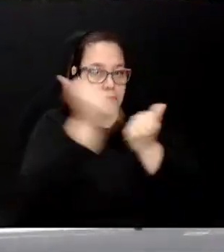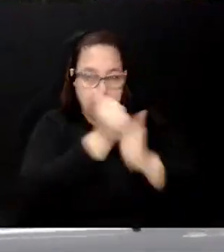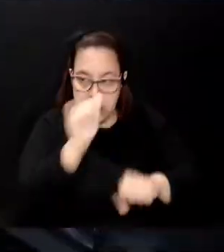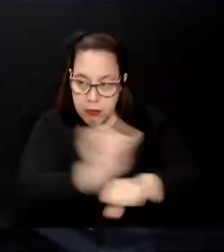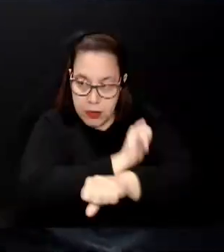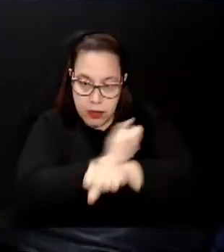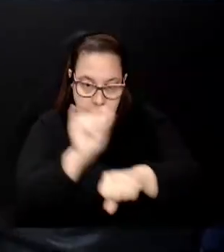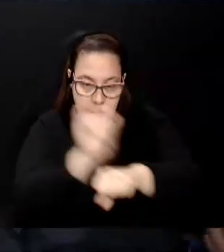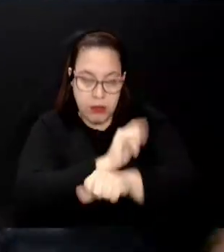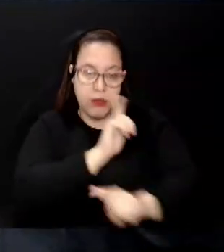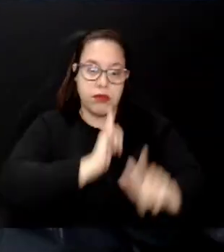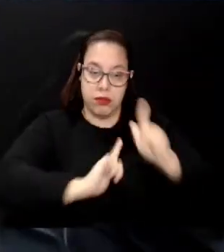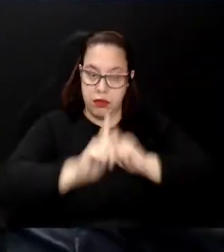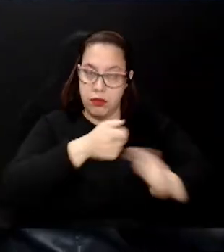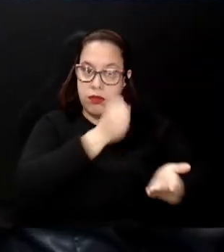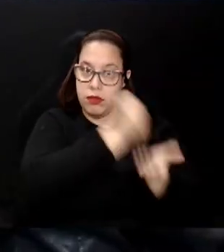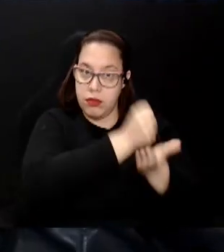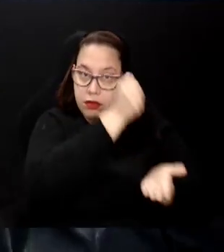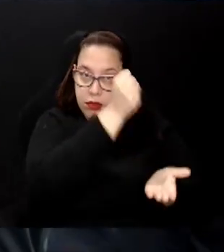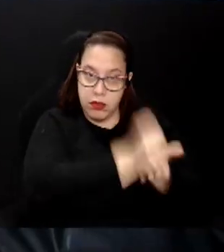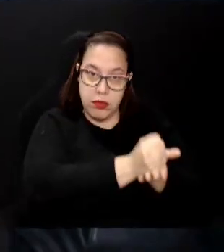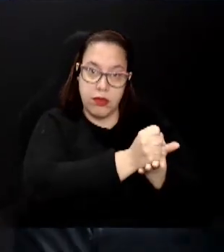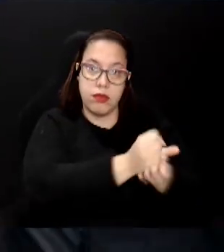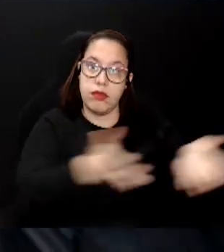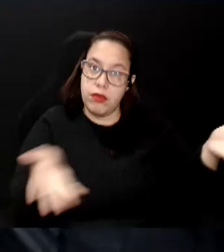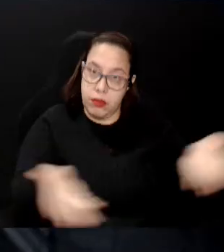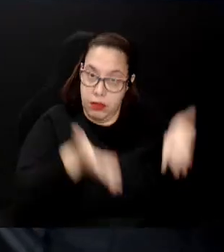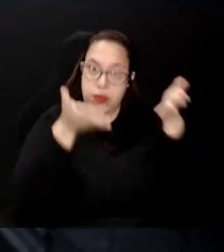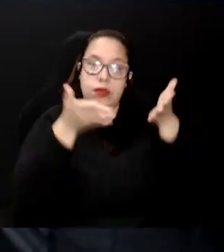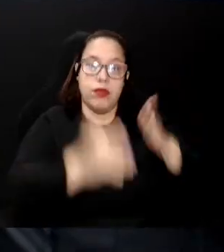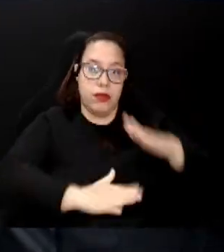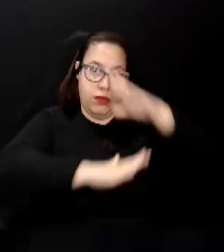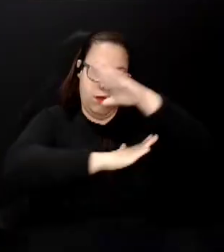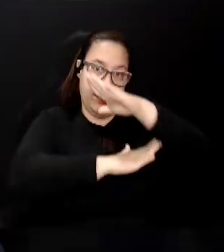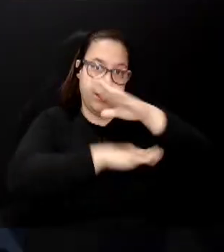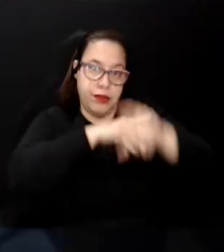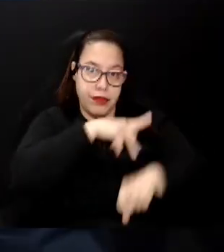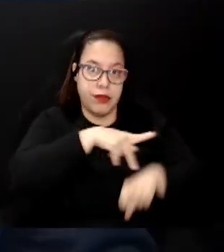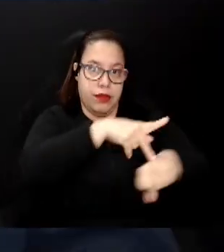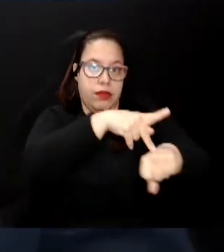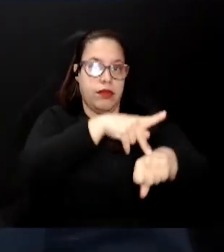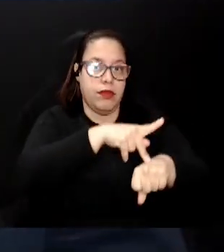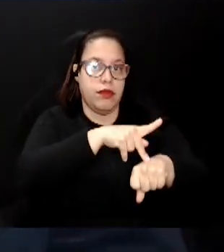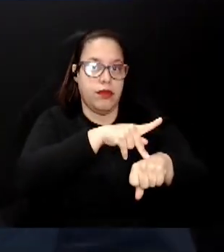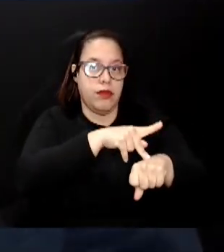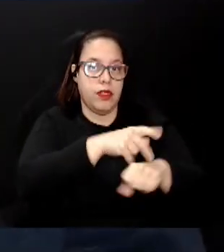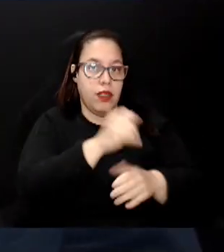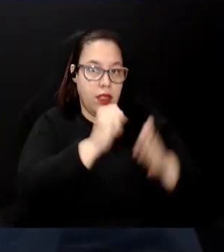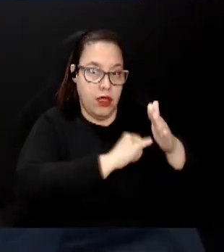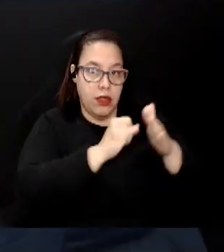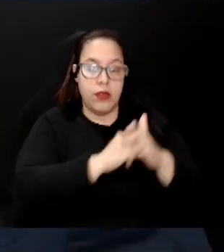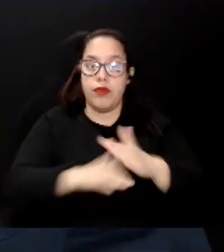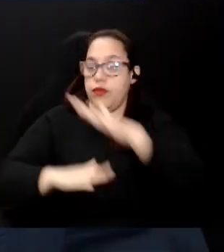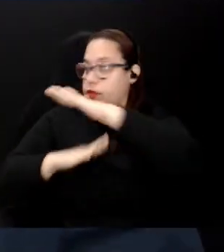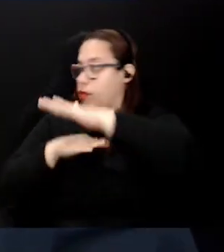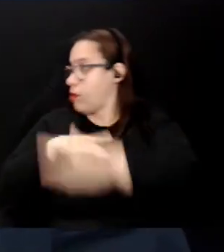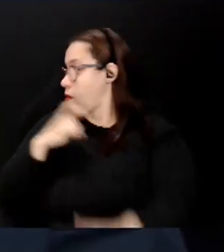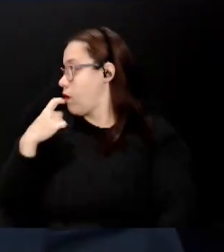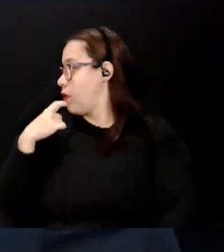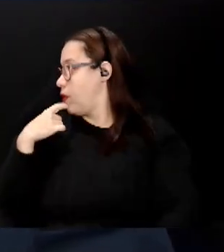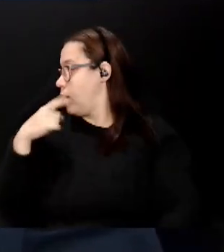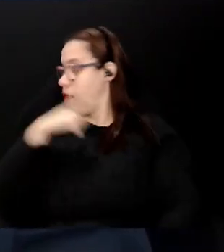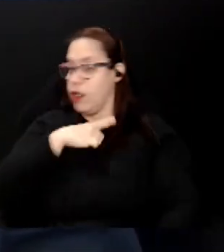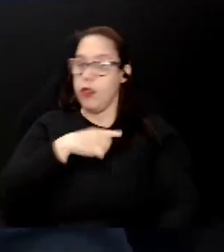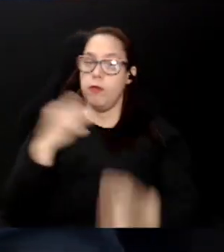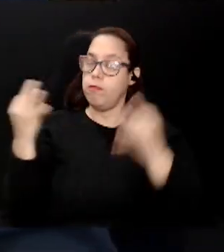de contratos, foi a iniciativa da Câmara, premiada pelo Instituto. A Câmara de Campinas, ela tem a excelência